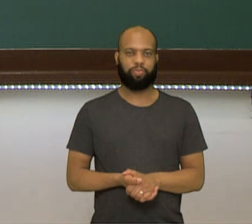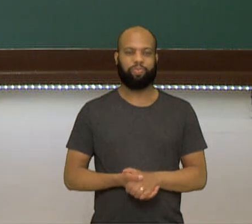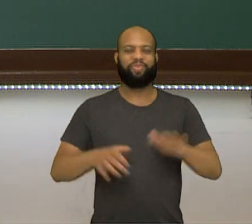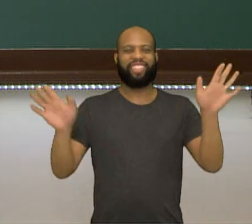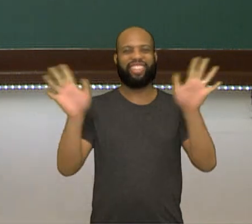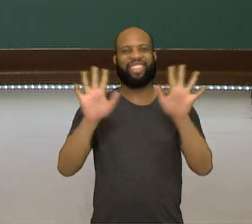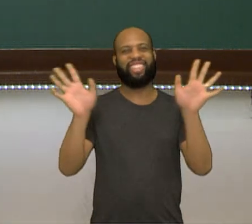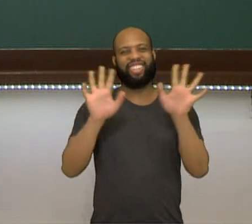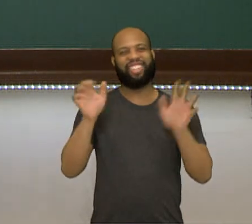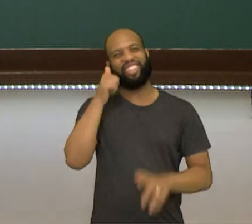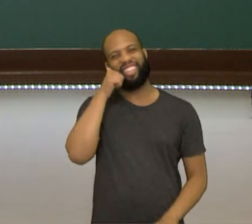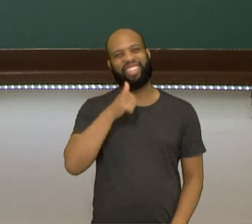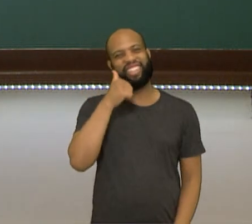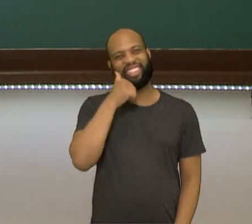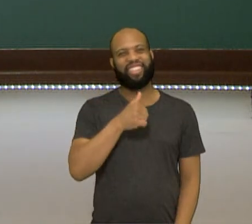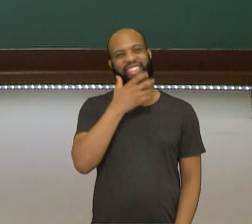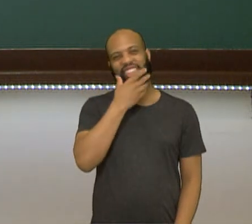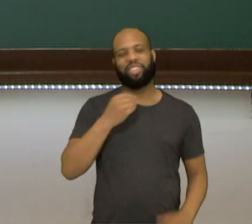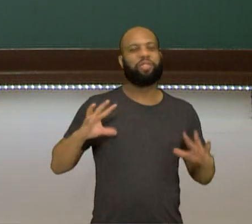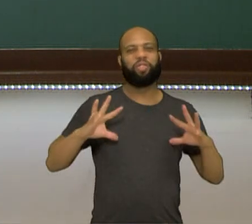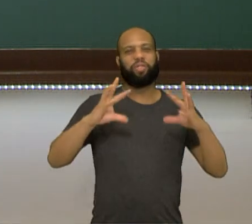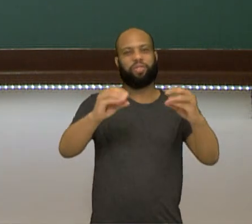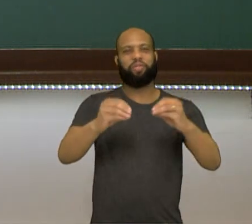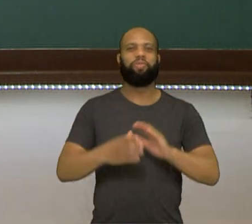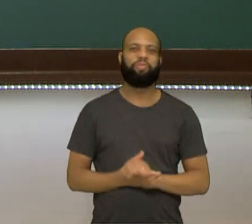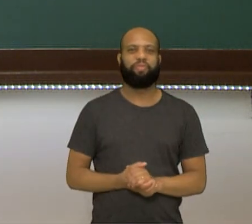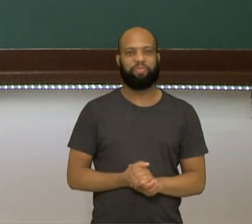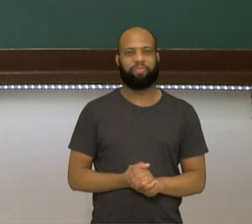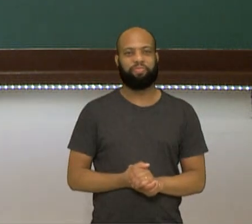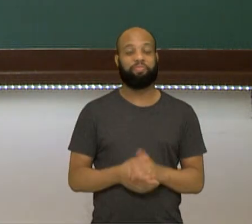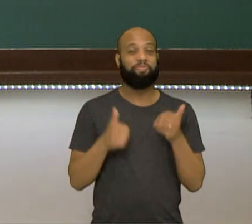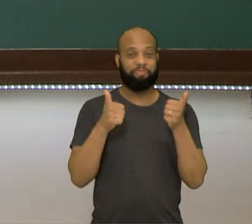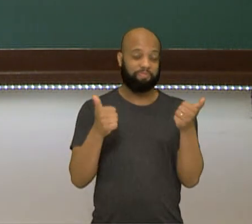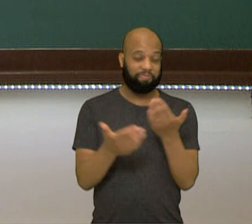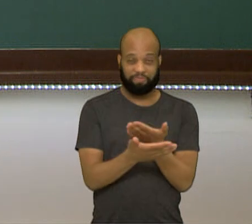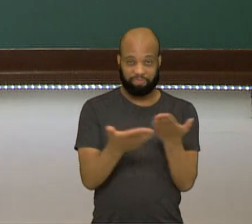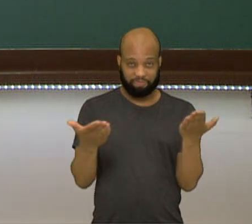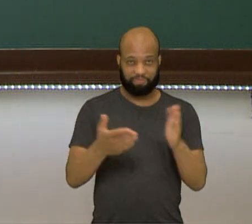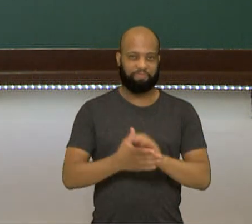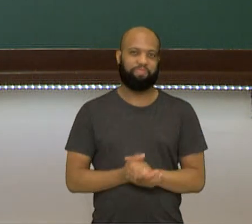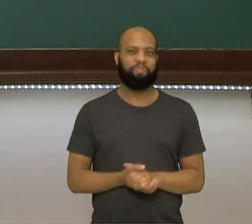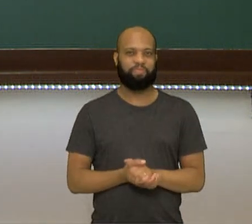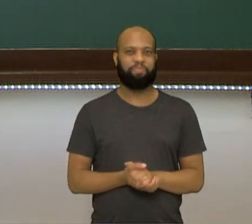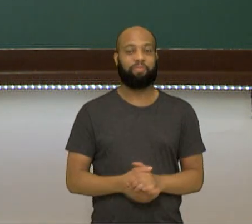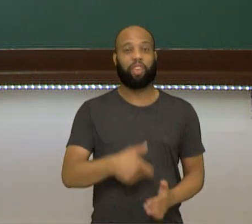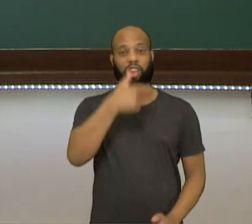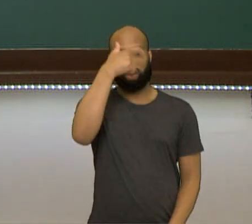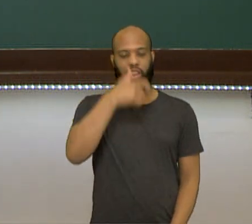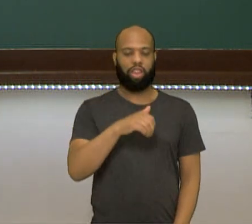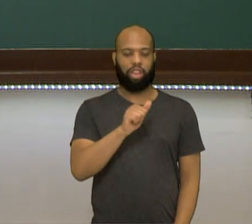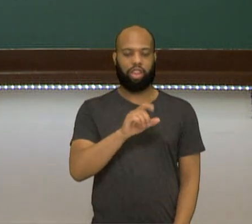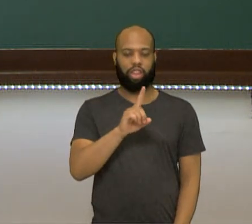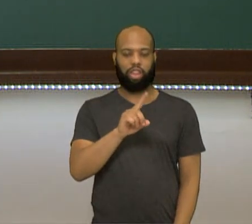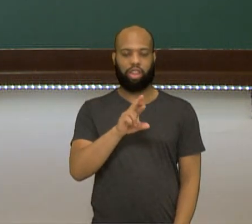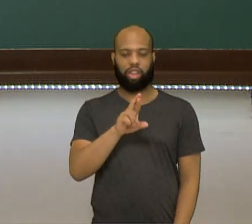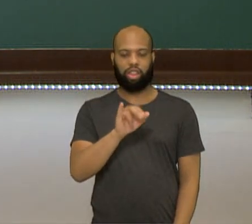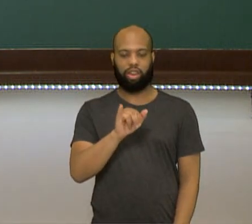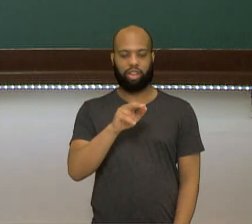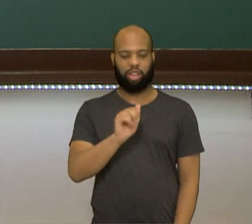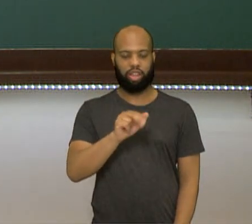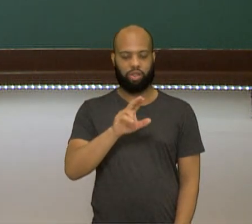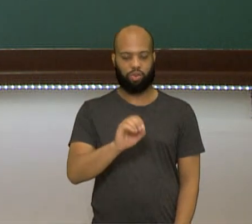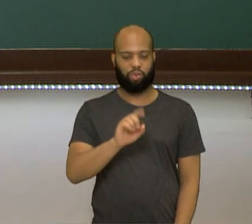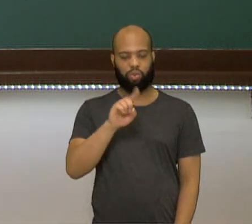Salve, salve, meu querido! Salve, salve, salve, minha querida! Tudo bem com você? Professor Adriano na área,